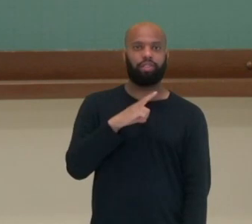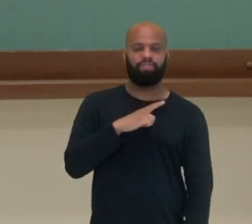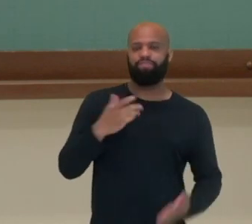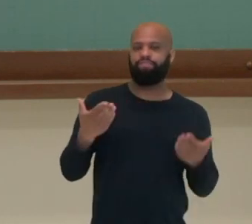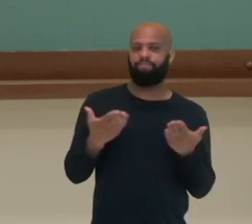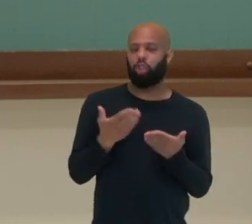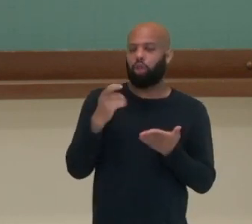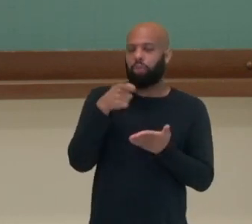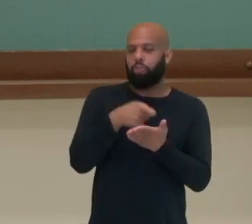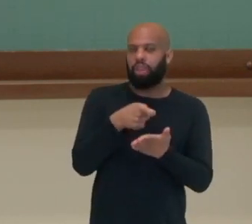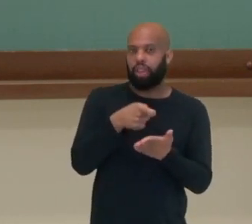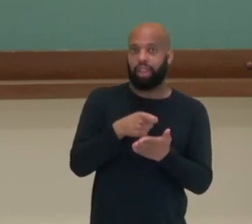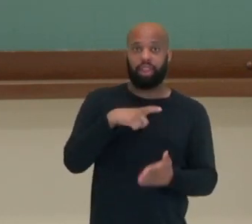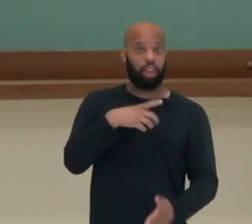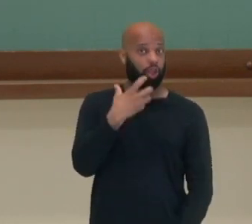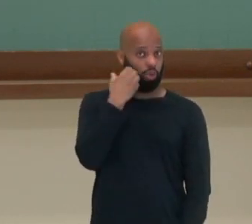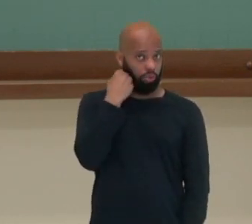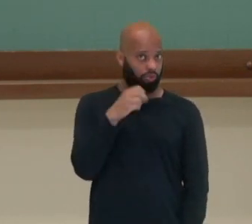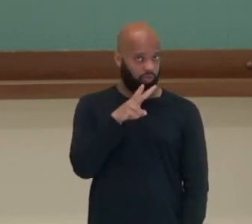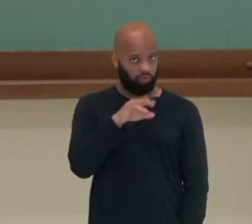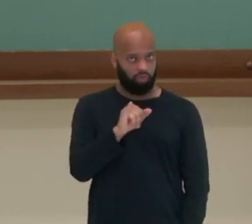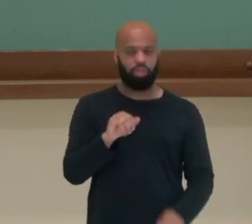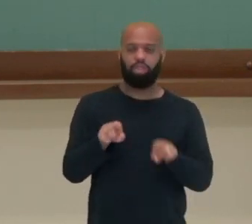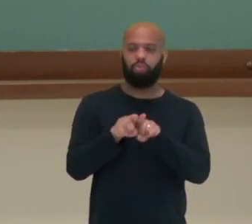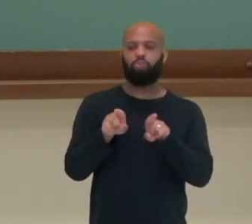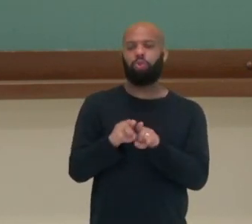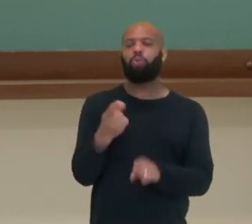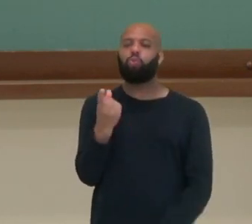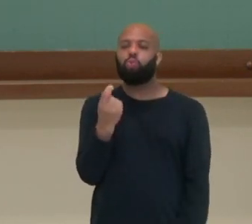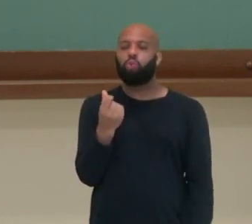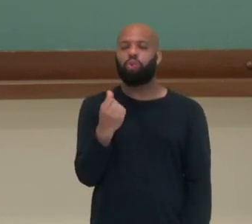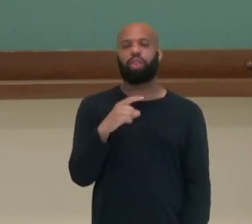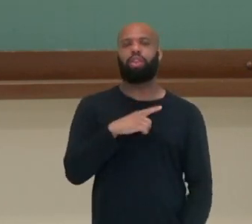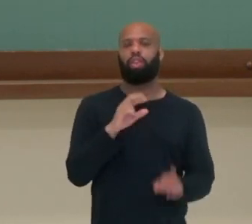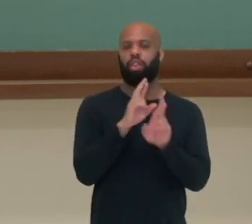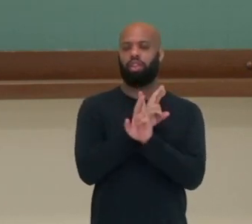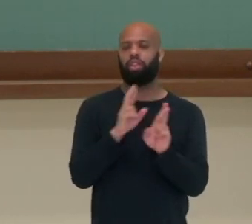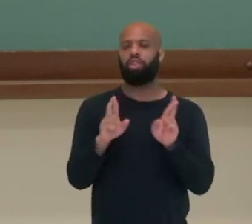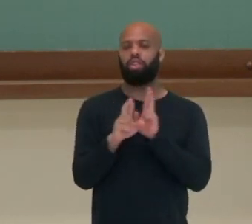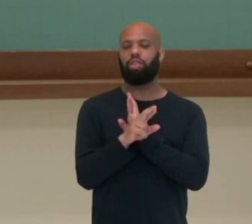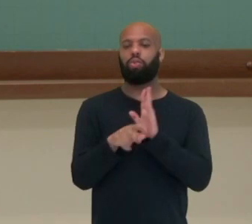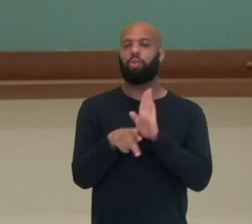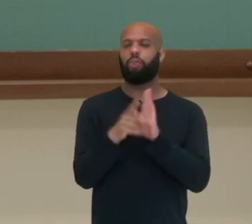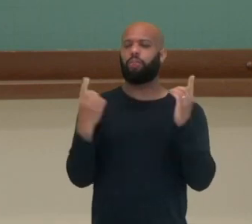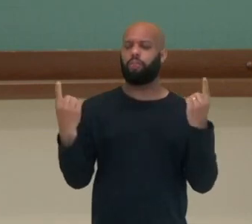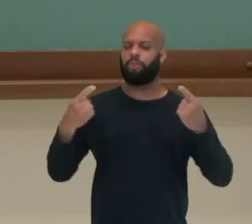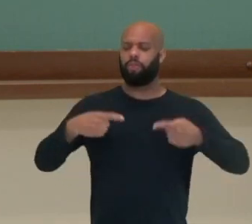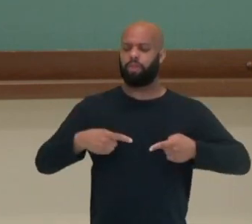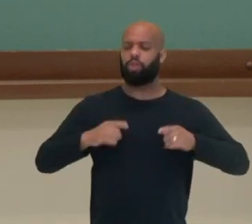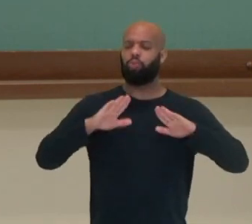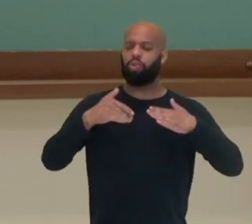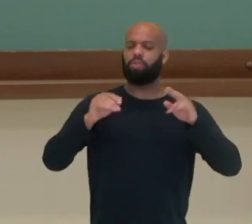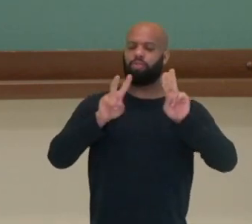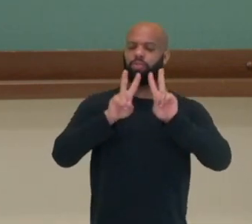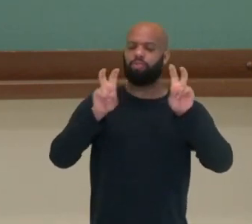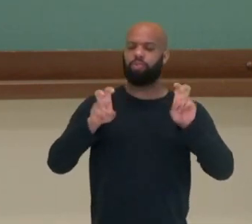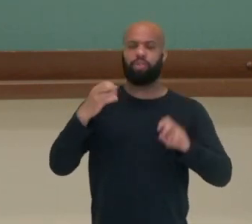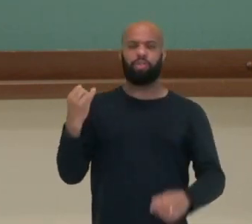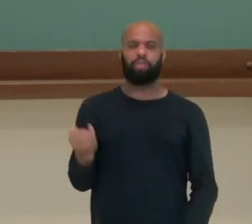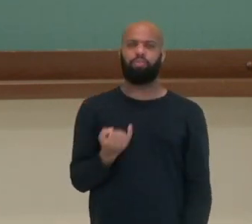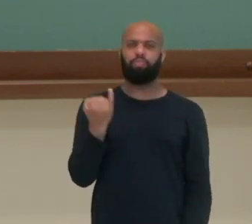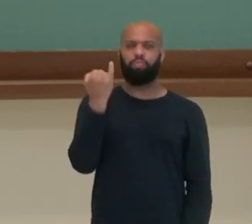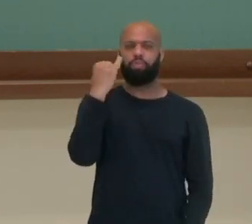para a gente, qual é a nossa margem de lucro e qual é o preço em relação também à concorrência. Então, um assunto extremamente